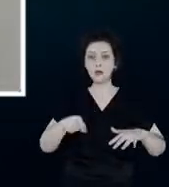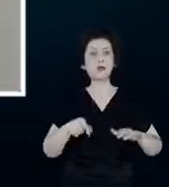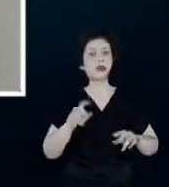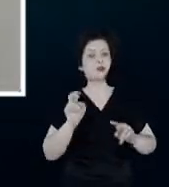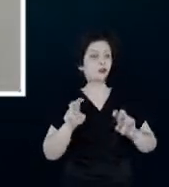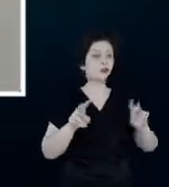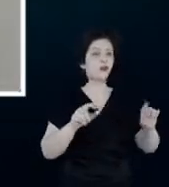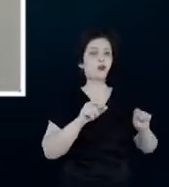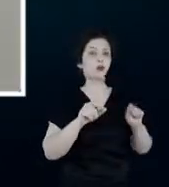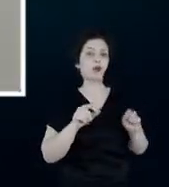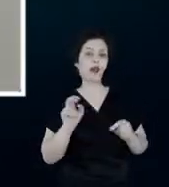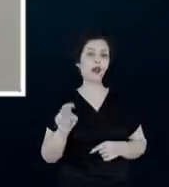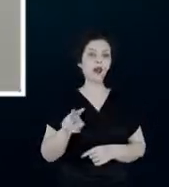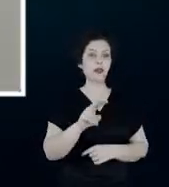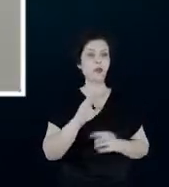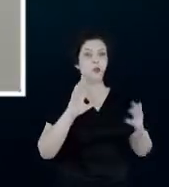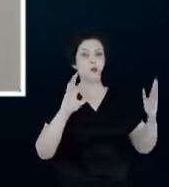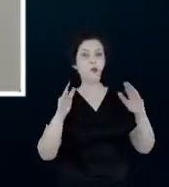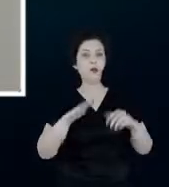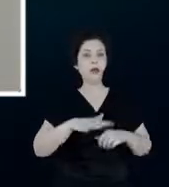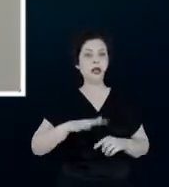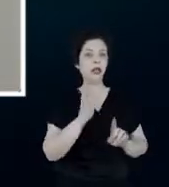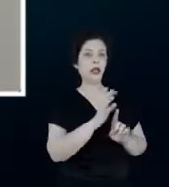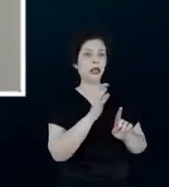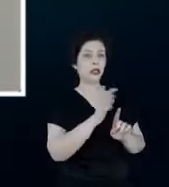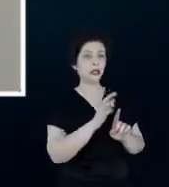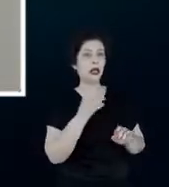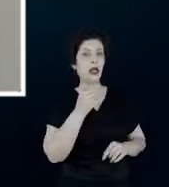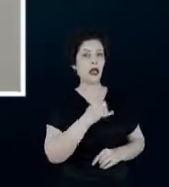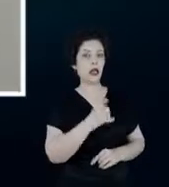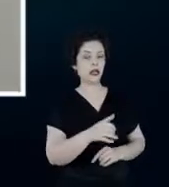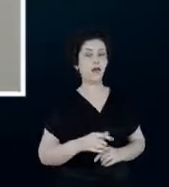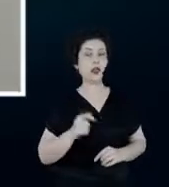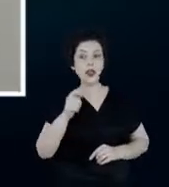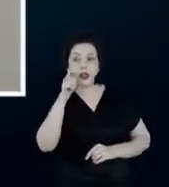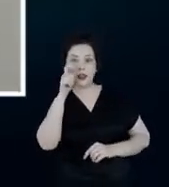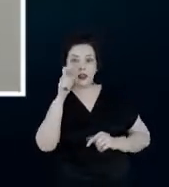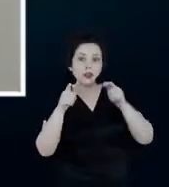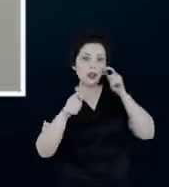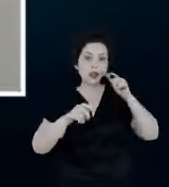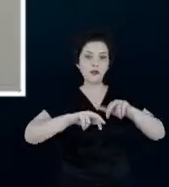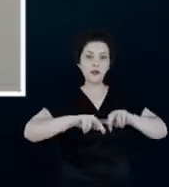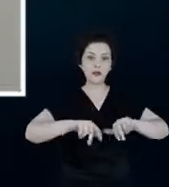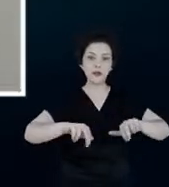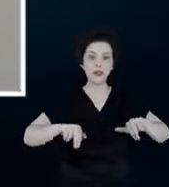todos esses efeitos para o setor elétrico, e eu acho que esses interesses, né,